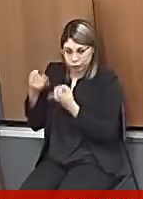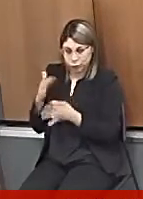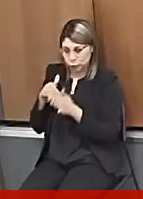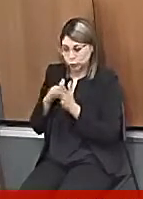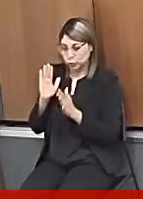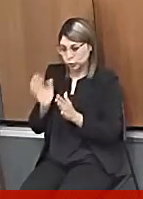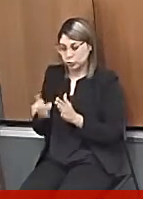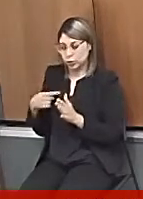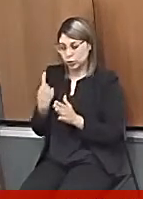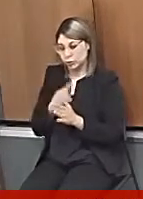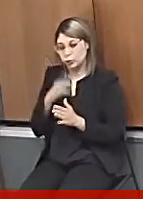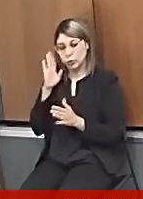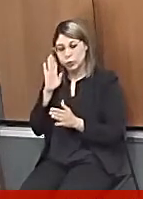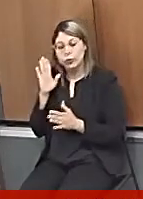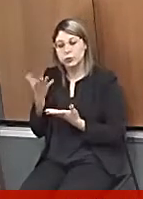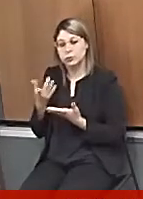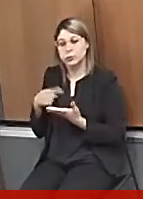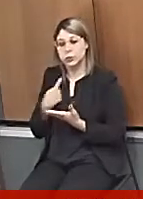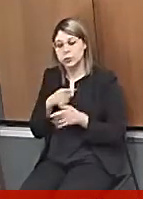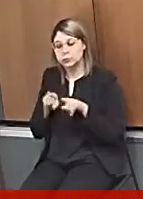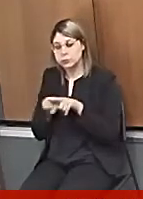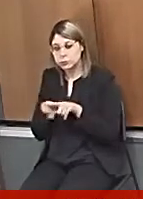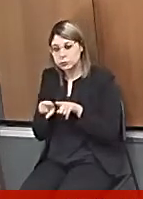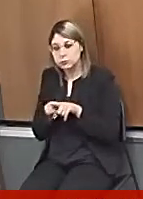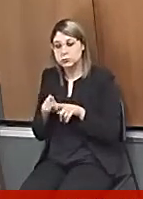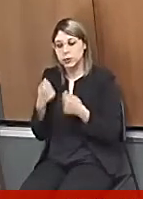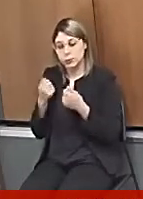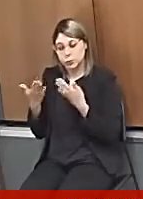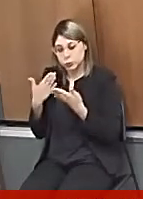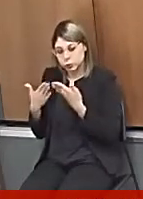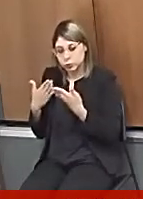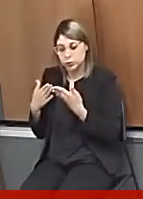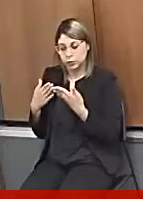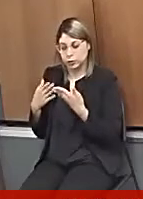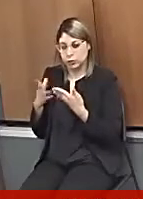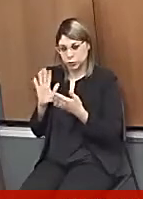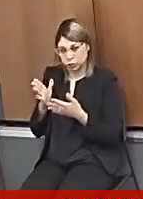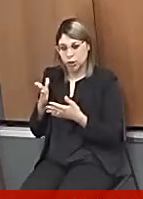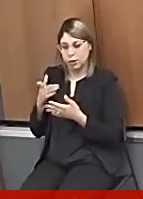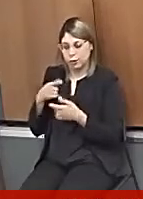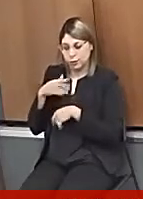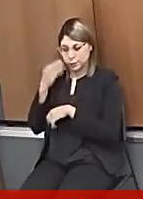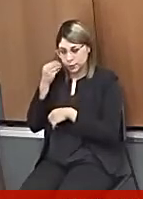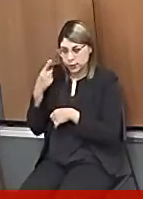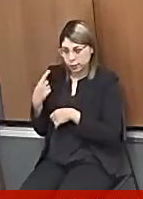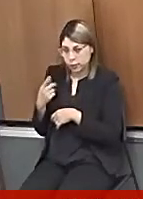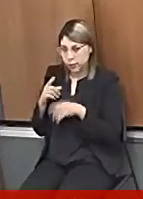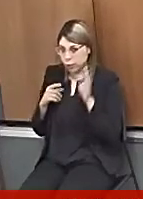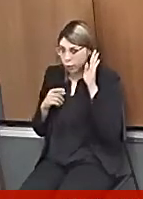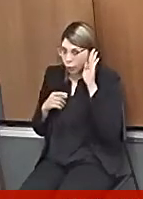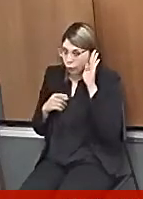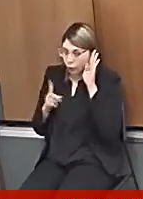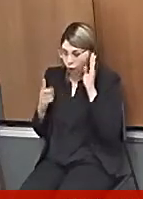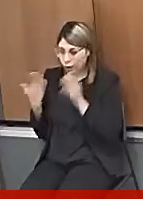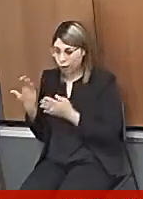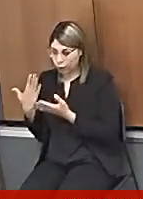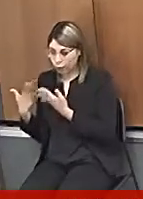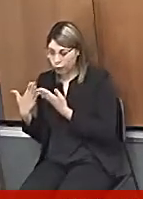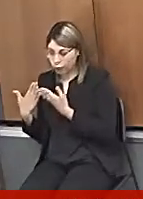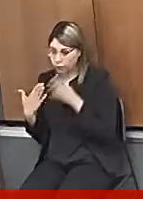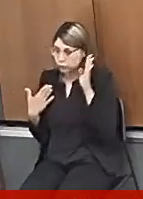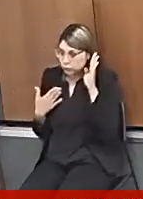colocou tudo aqui que a gente ouviu ea gente também tem conversado aqui à medida que a gente vai ouvindo os relatos a gente vai conversando vai